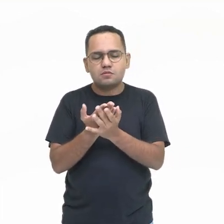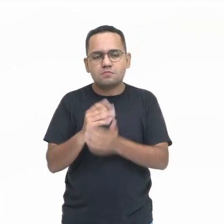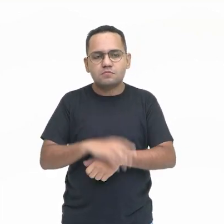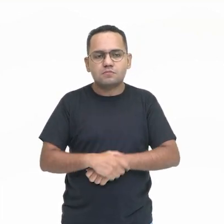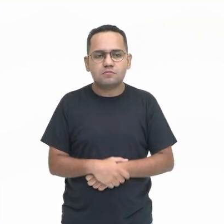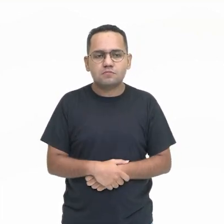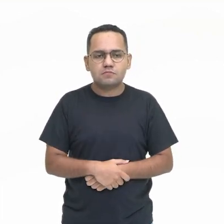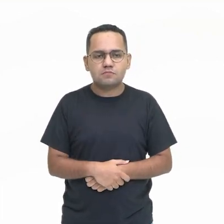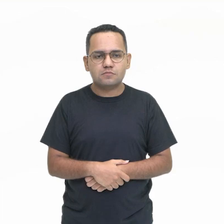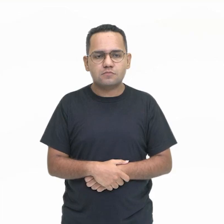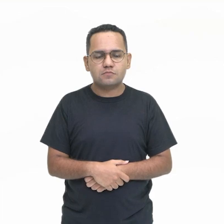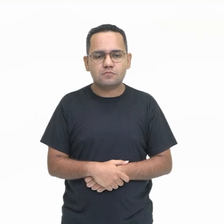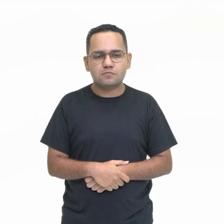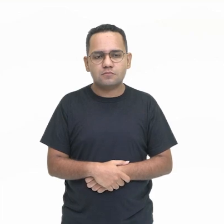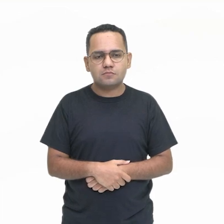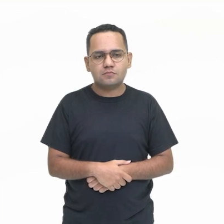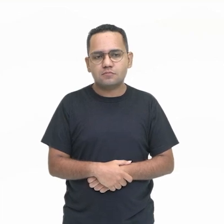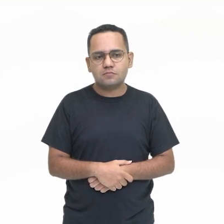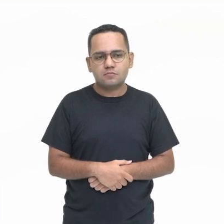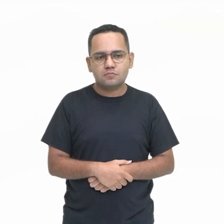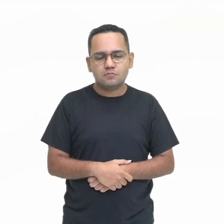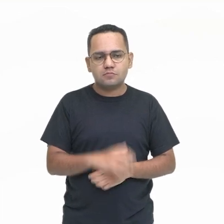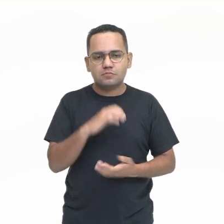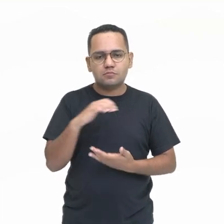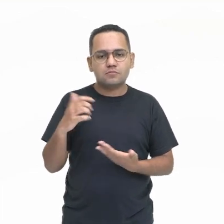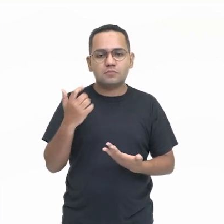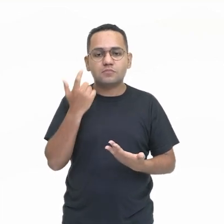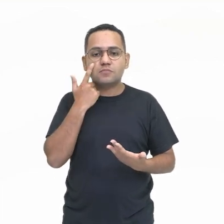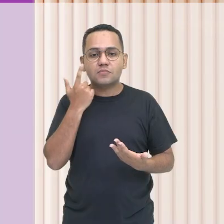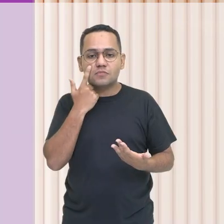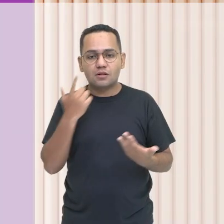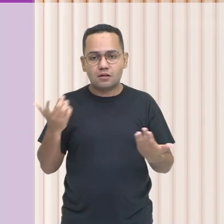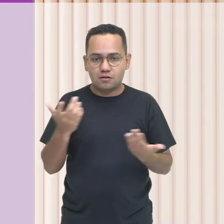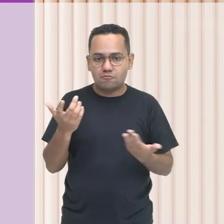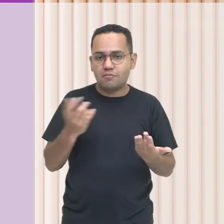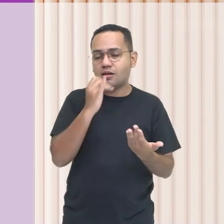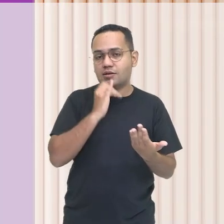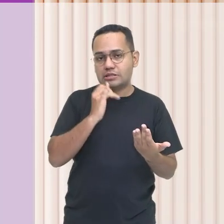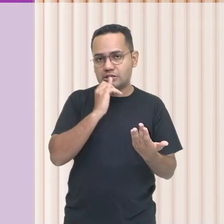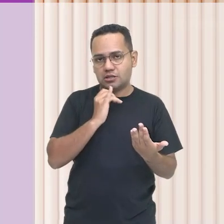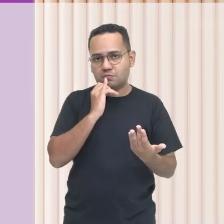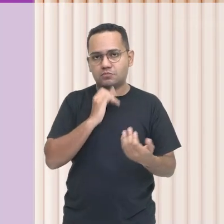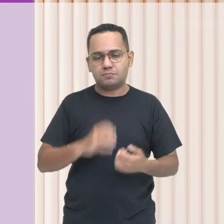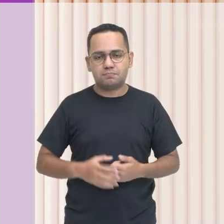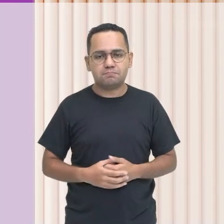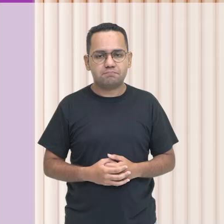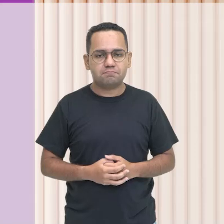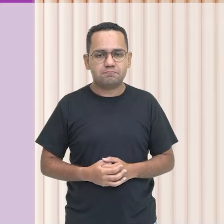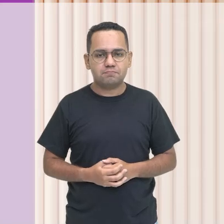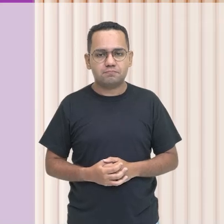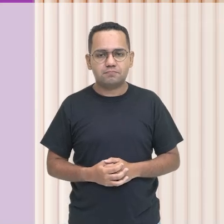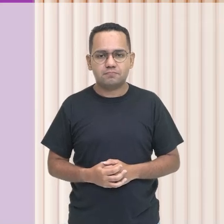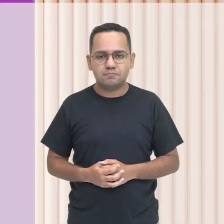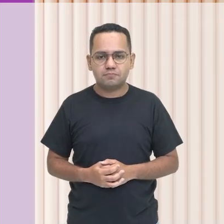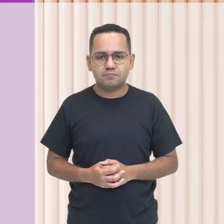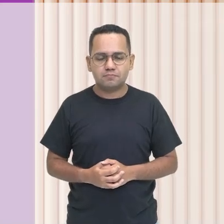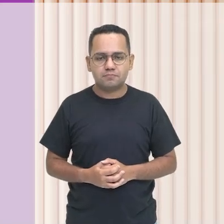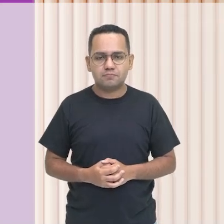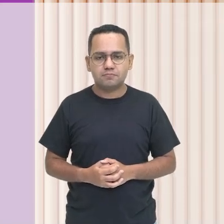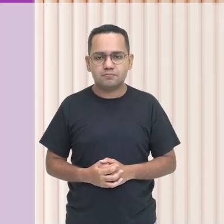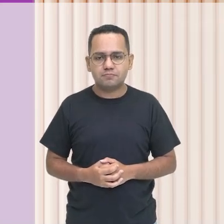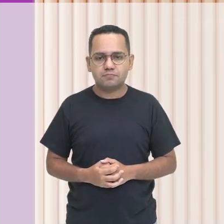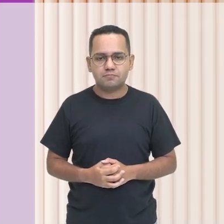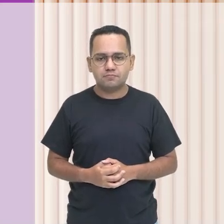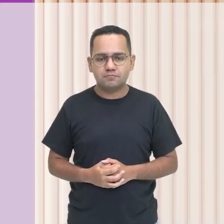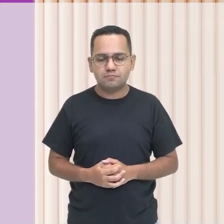do segundo grau, porque tenho aqui, vou trazer para você mais uma situação bem interessante com relação aí ao vértice da parábola. E agora eu vou